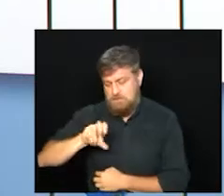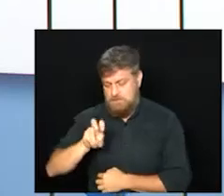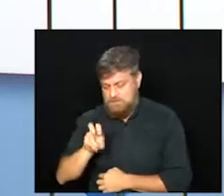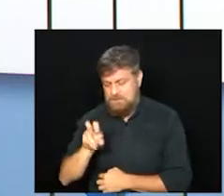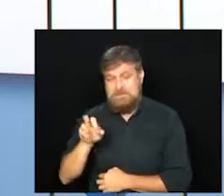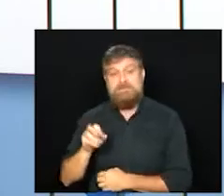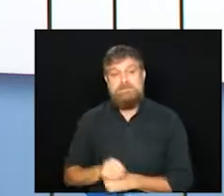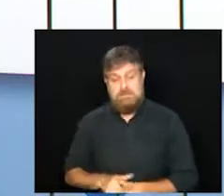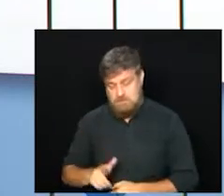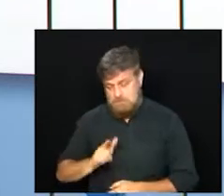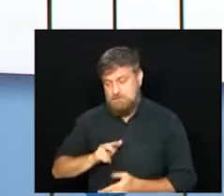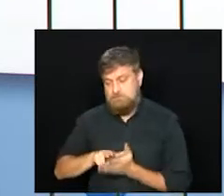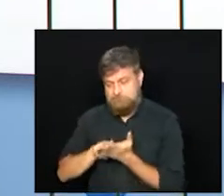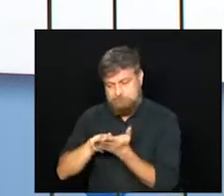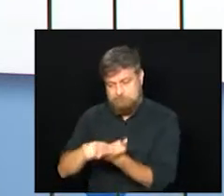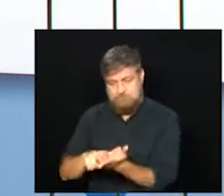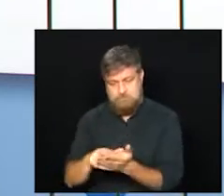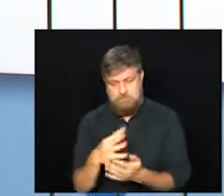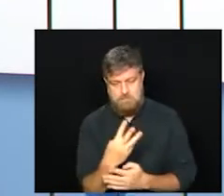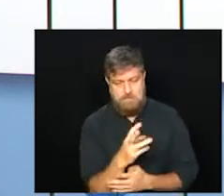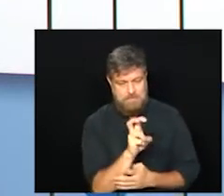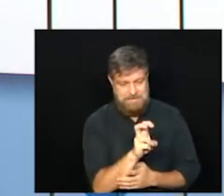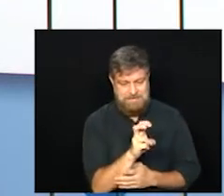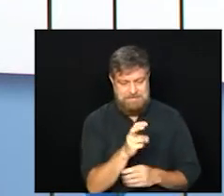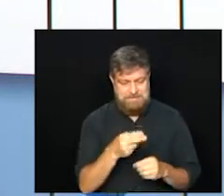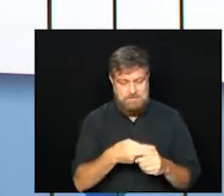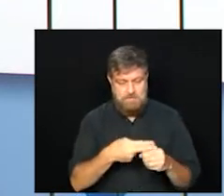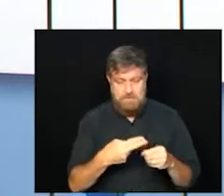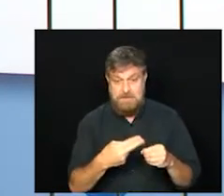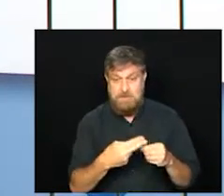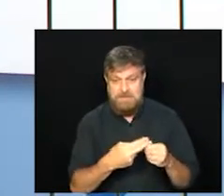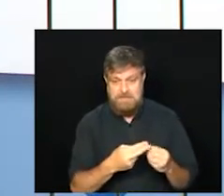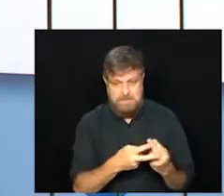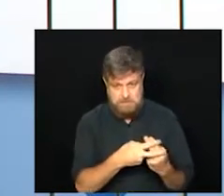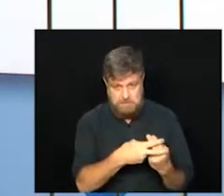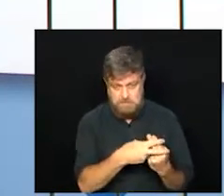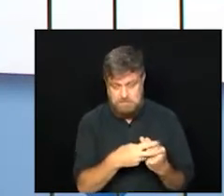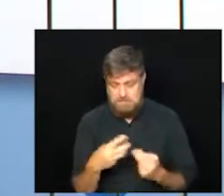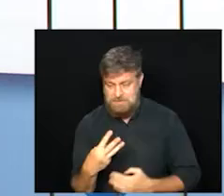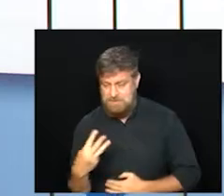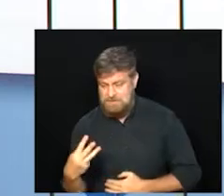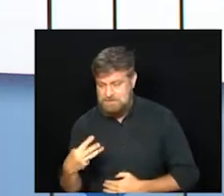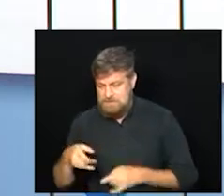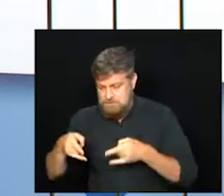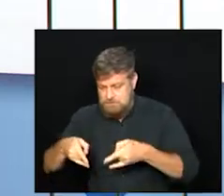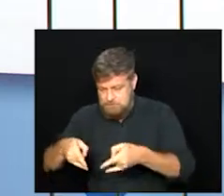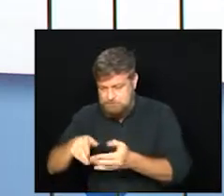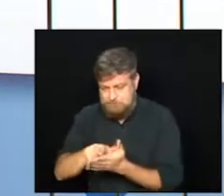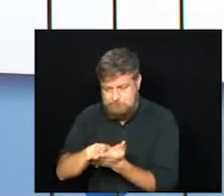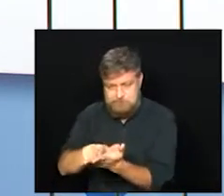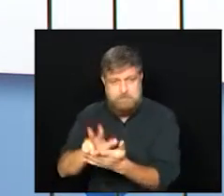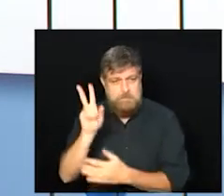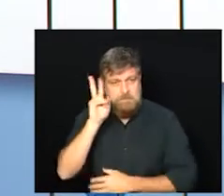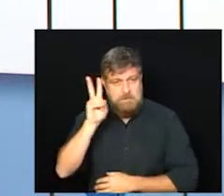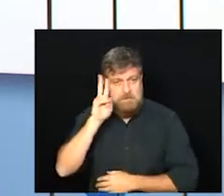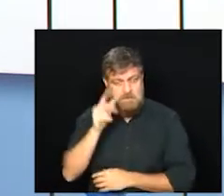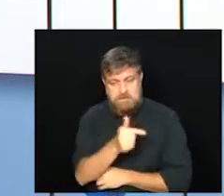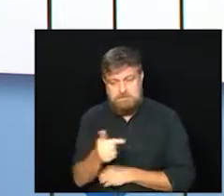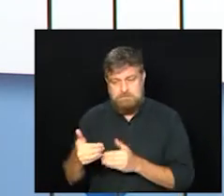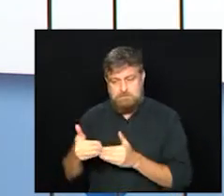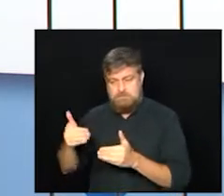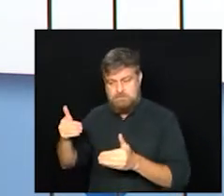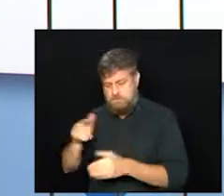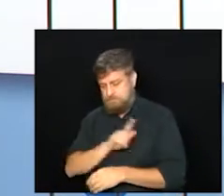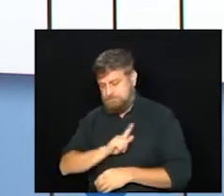estavam ocupados, 45 leitos no SUS estadual, 33 estavam ocupados. Lembrando que na última semana o